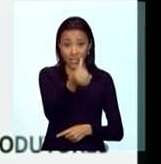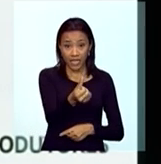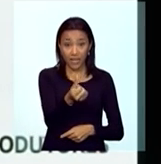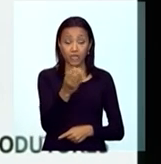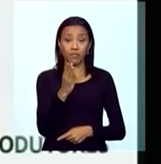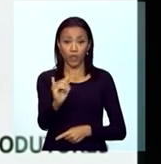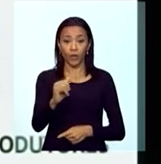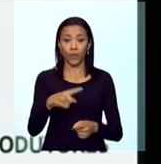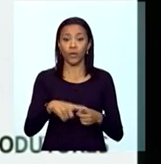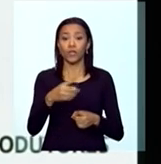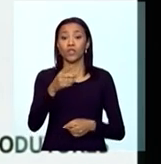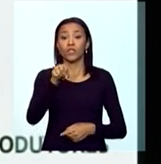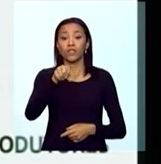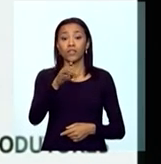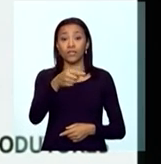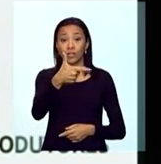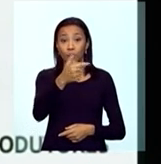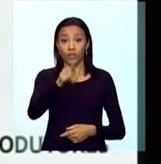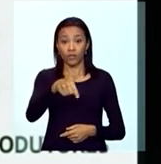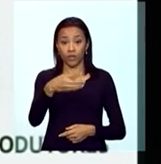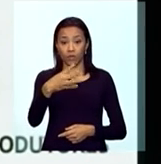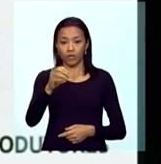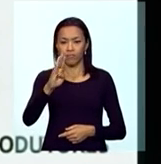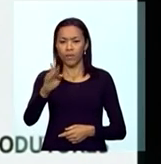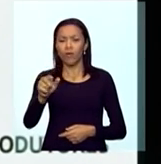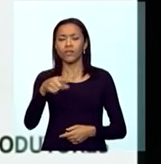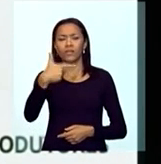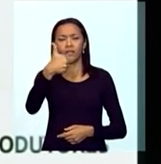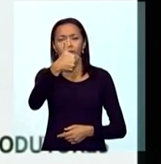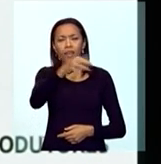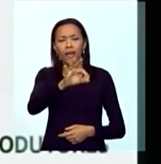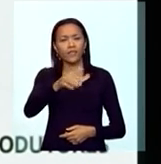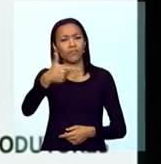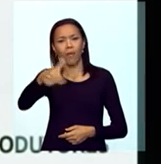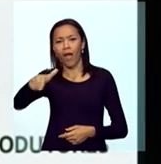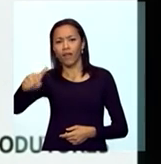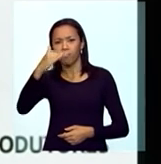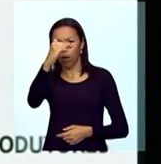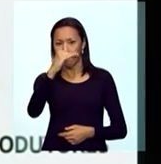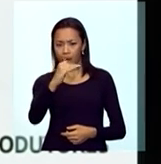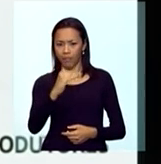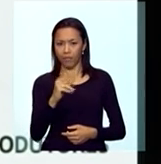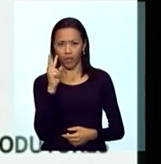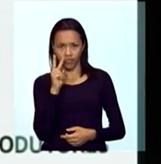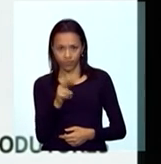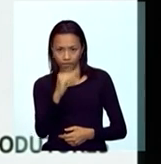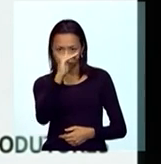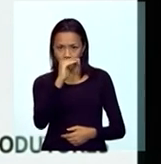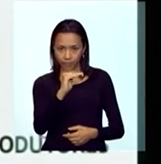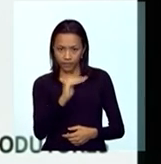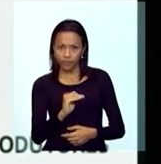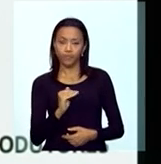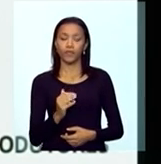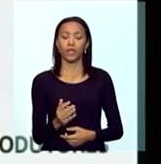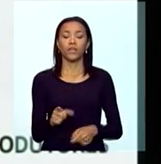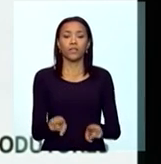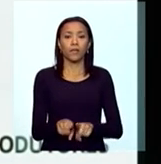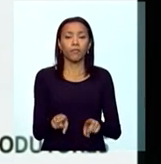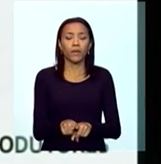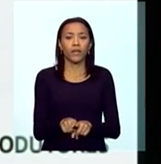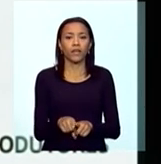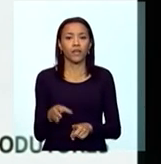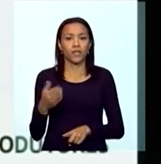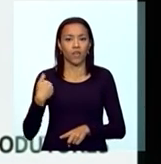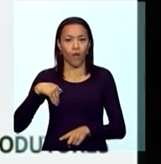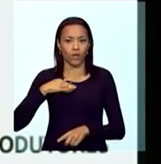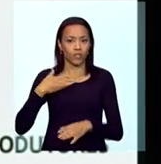Pronaf, 2.400 no Pronamp, 10 demais produtores. E no Pronaf eu queria destacar que a gente participou